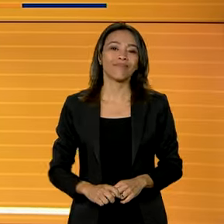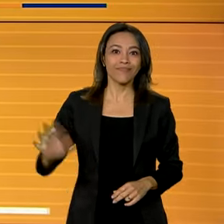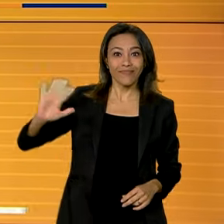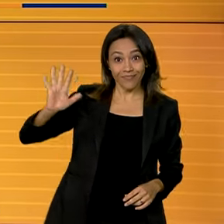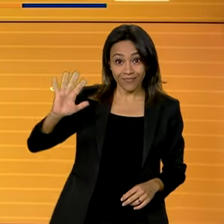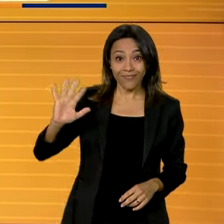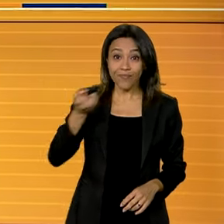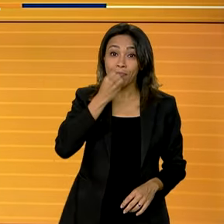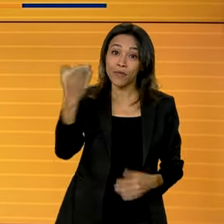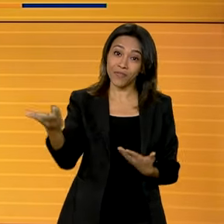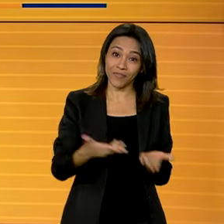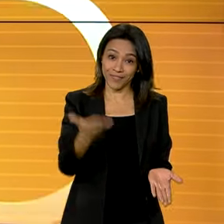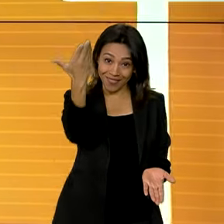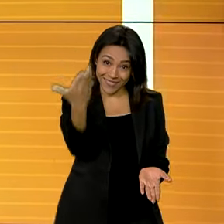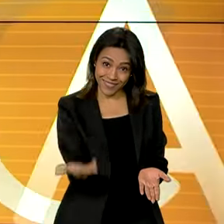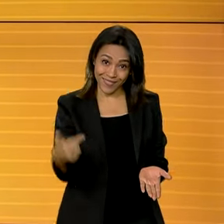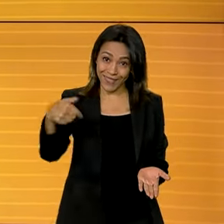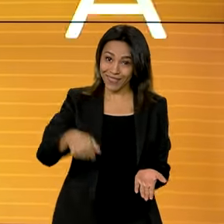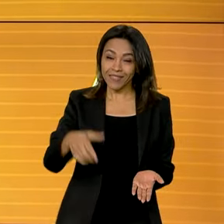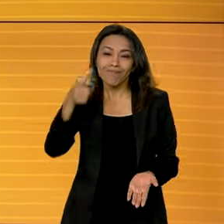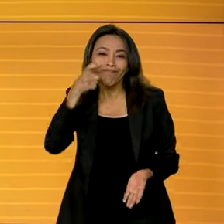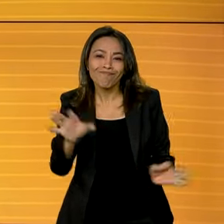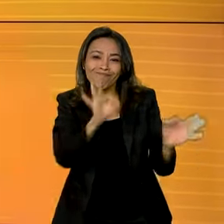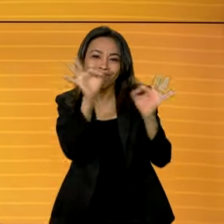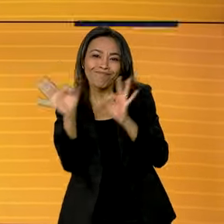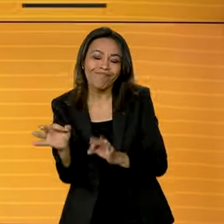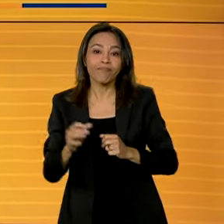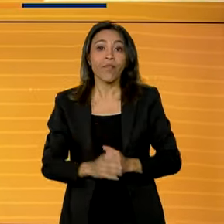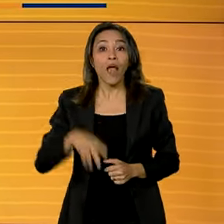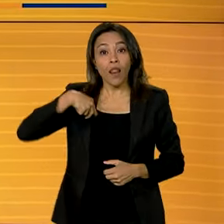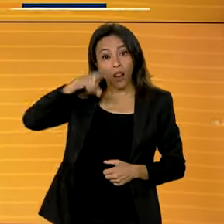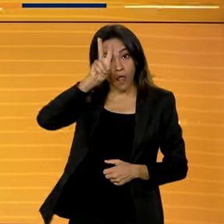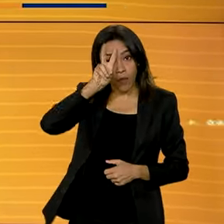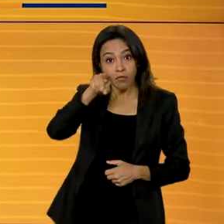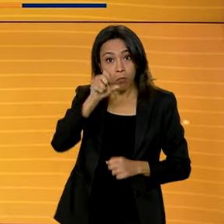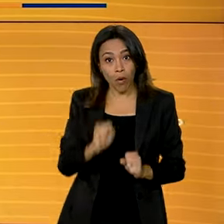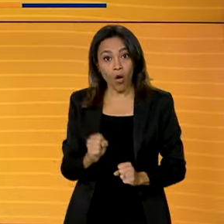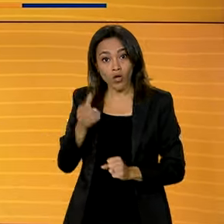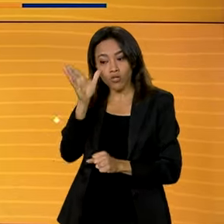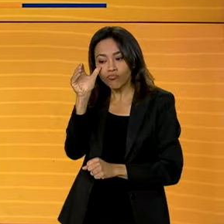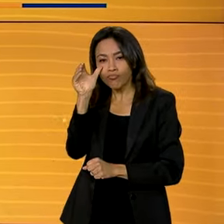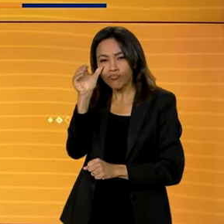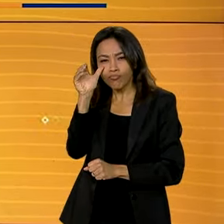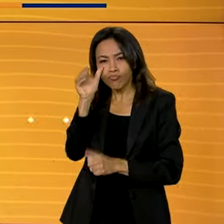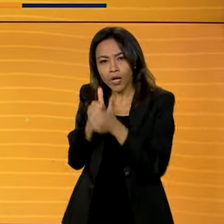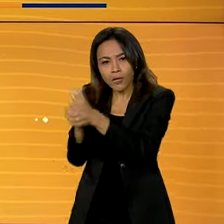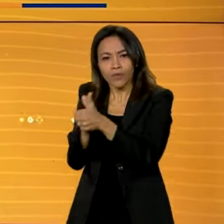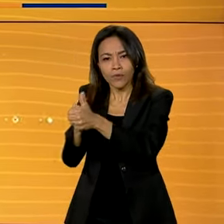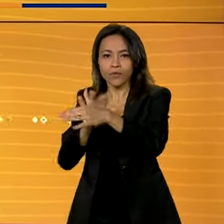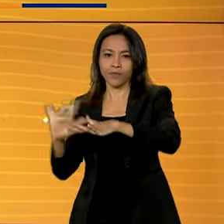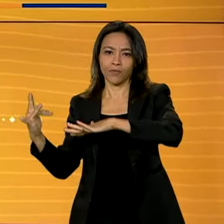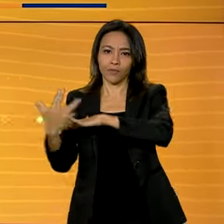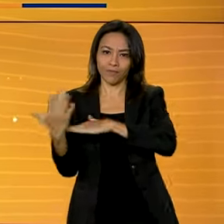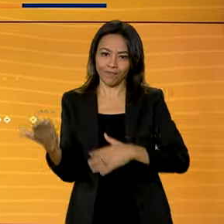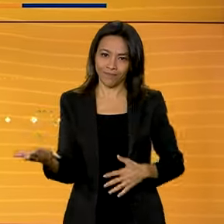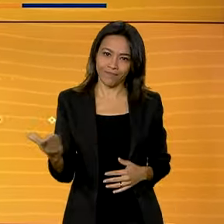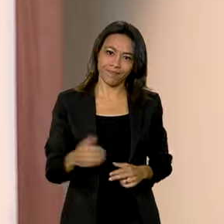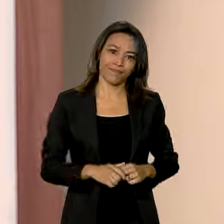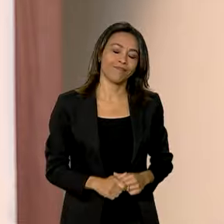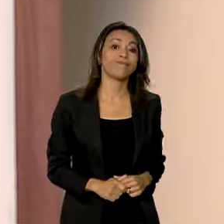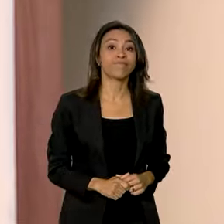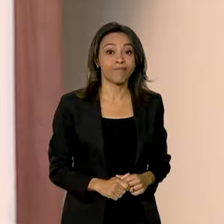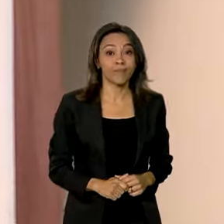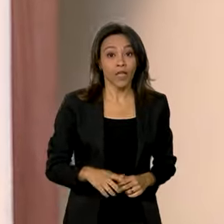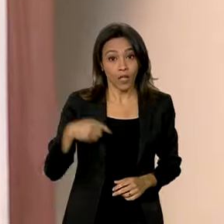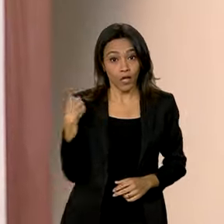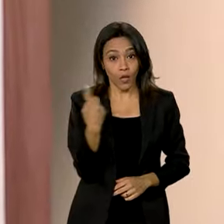Olá, seja muito bem-vindo ao canal Gov. Lembrando que você pode nos acompanhar também ao vivo pelas redes sociais.